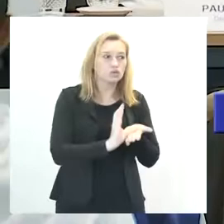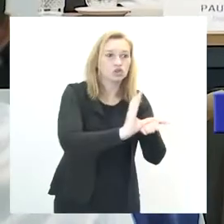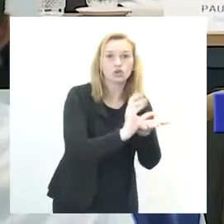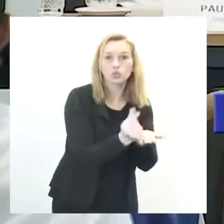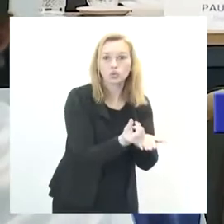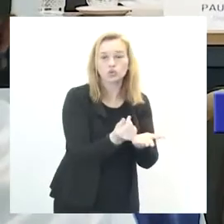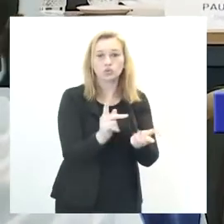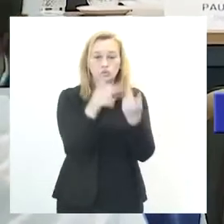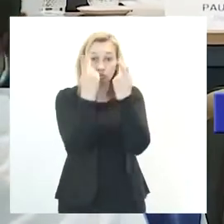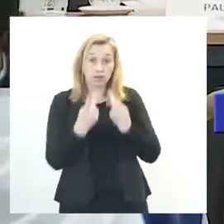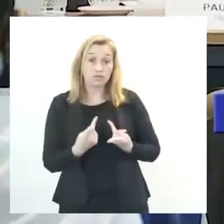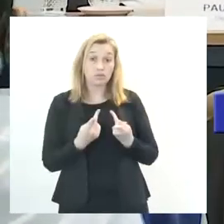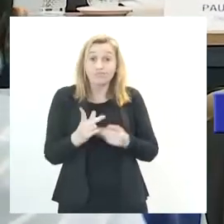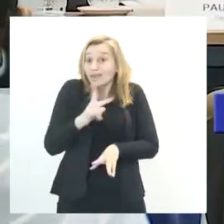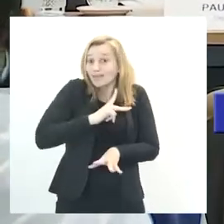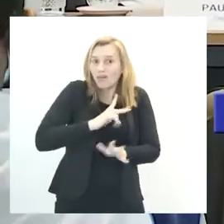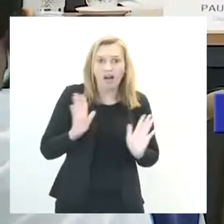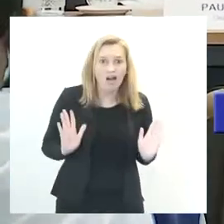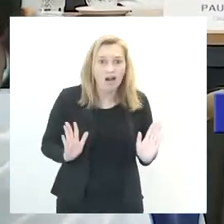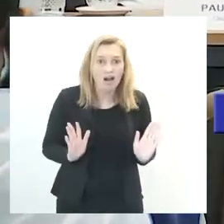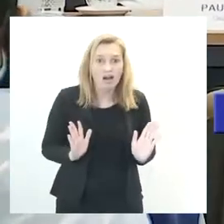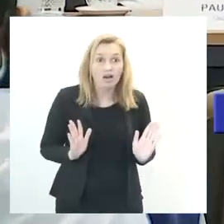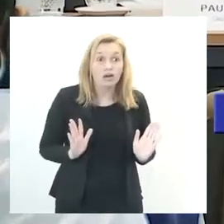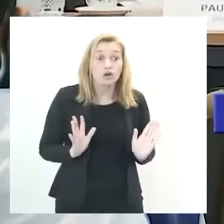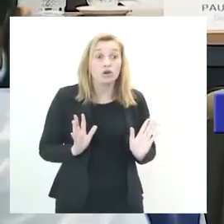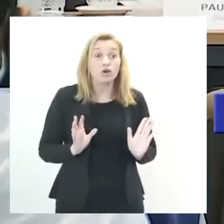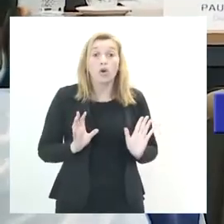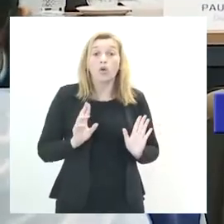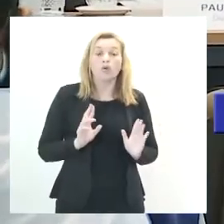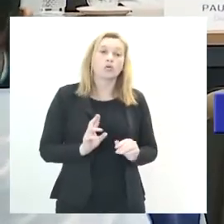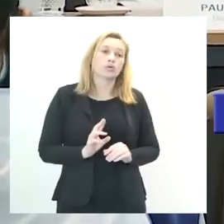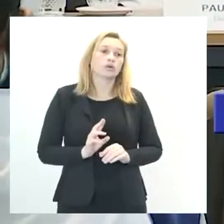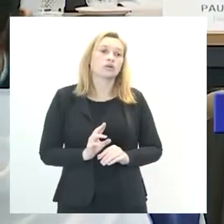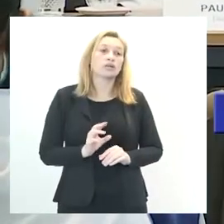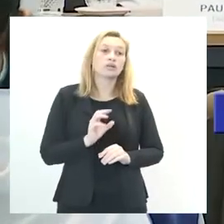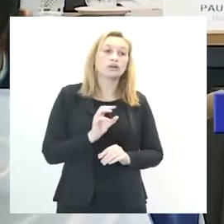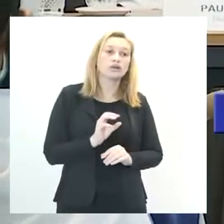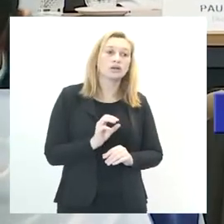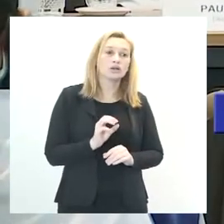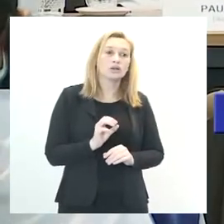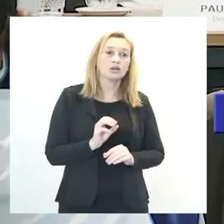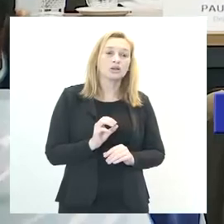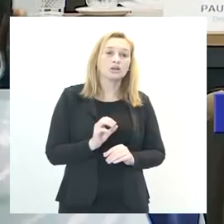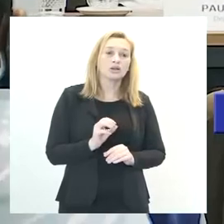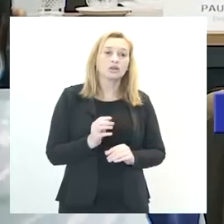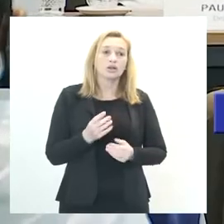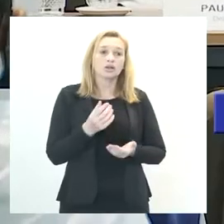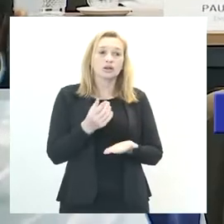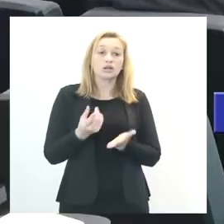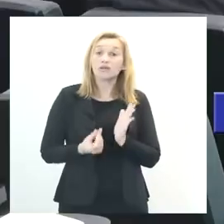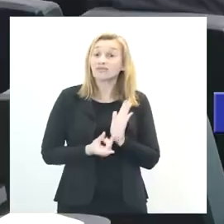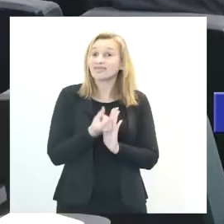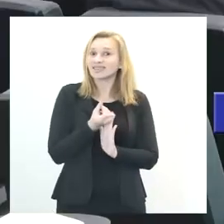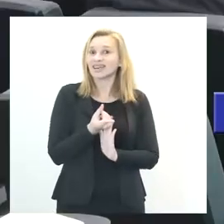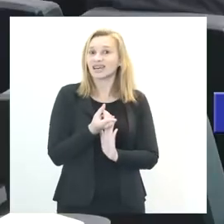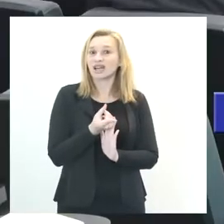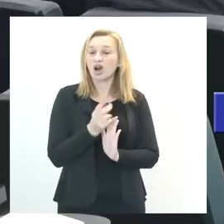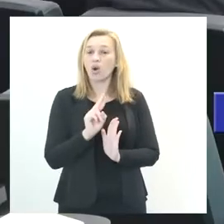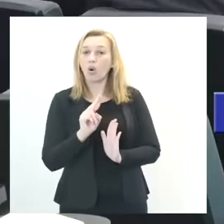de particulares e com ou sem contrapartida financeira